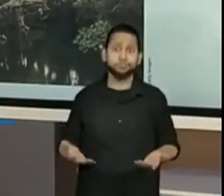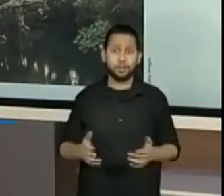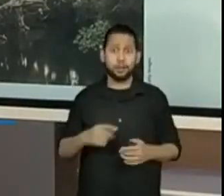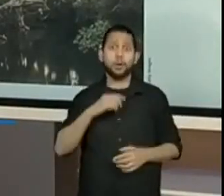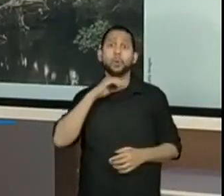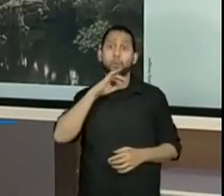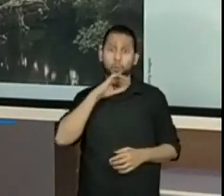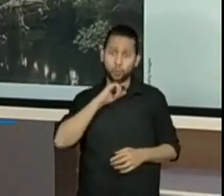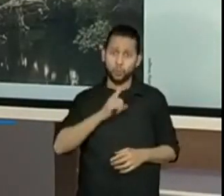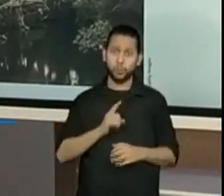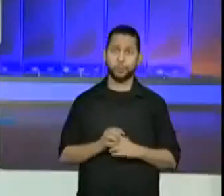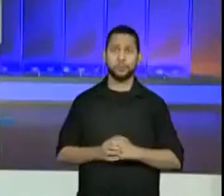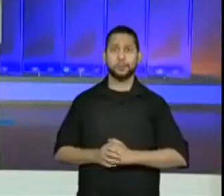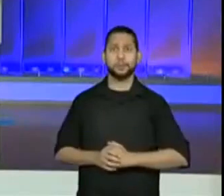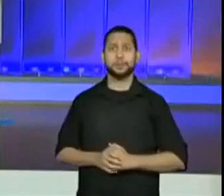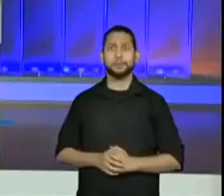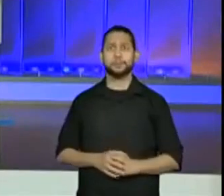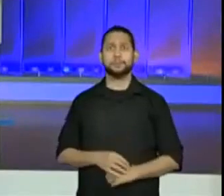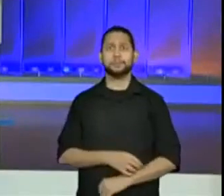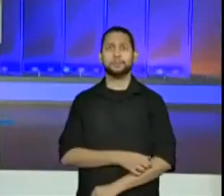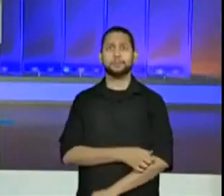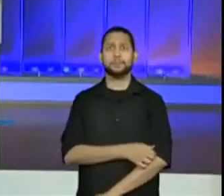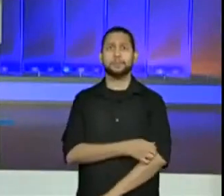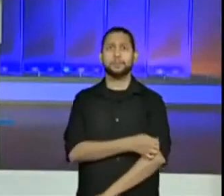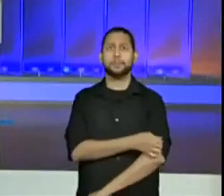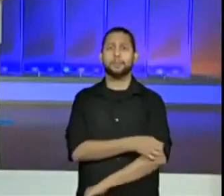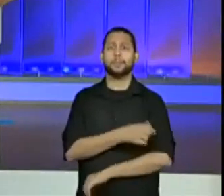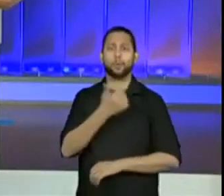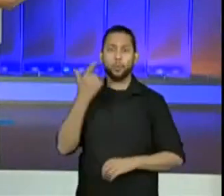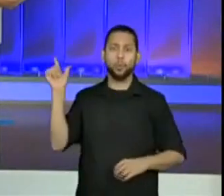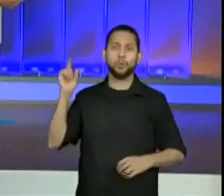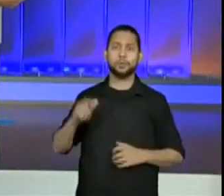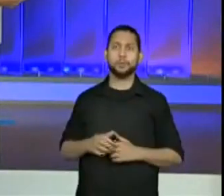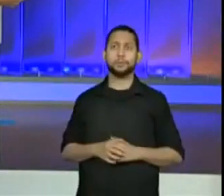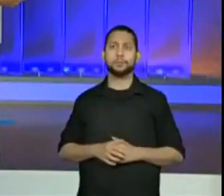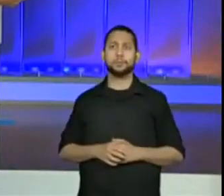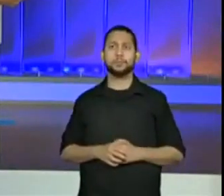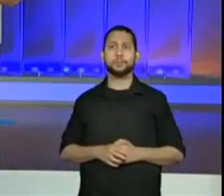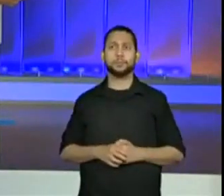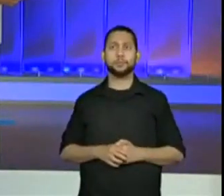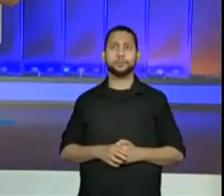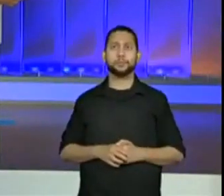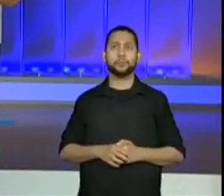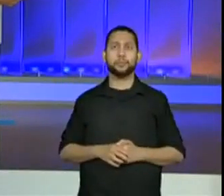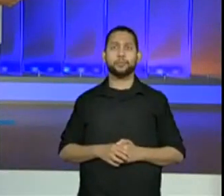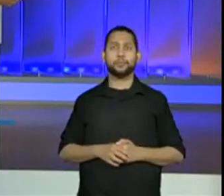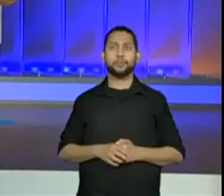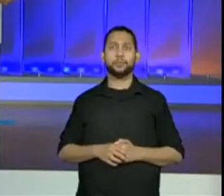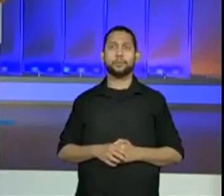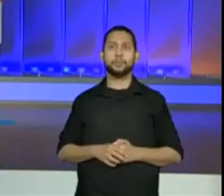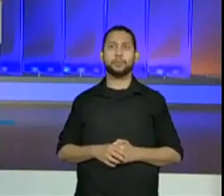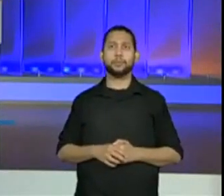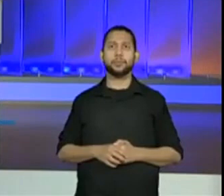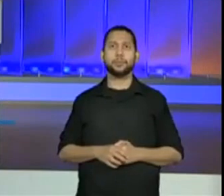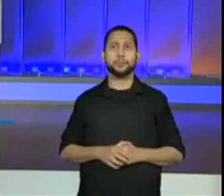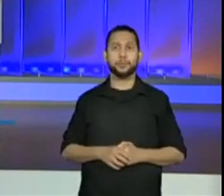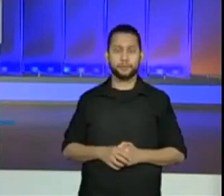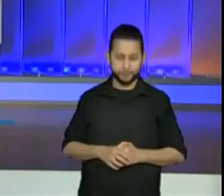mais adiante. Temos, então, nessa imagem, um belo exemplo de mata